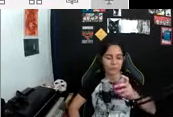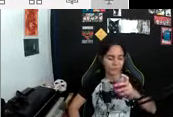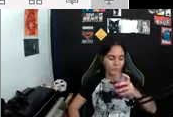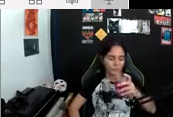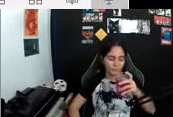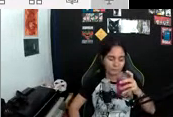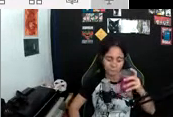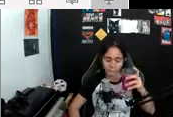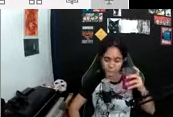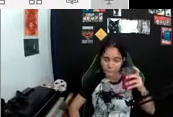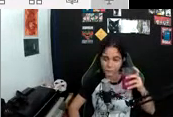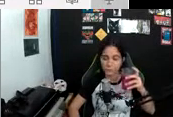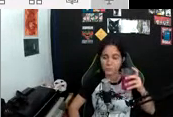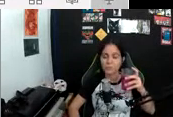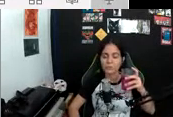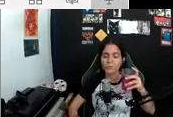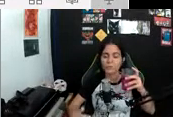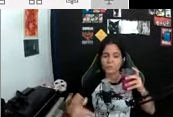né,